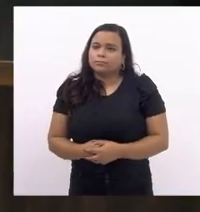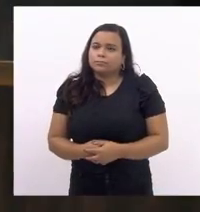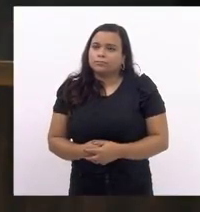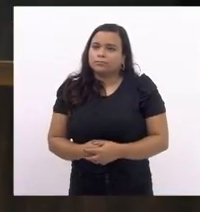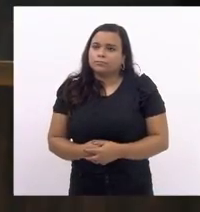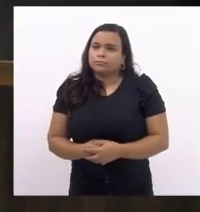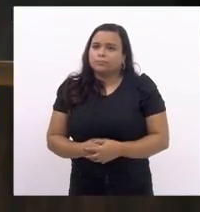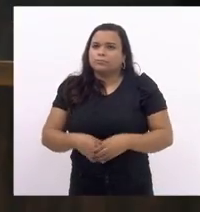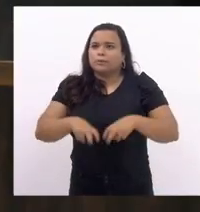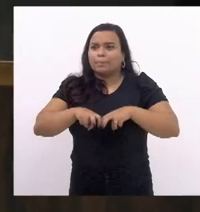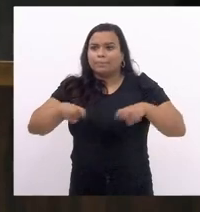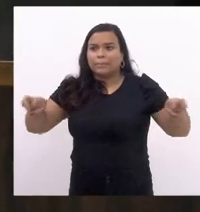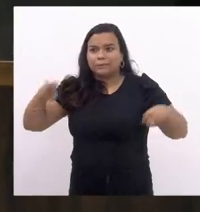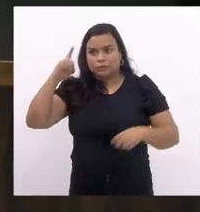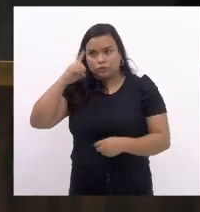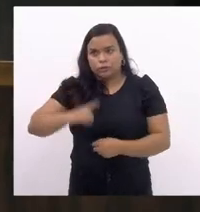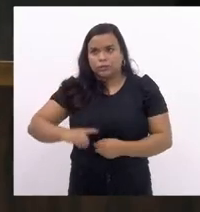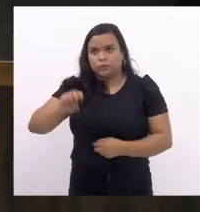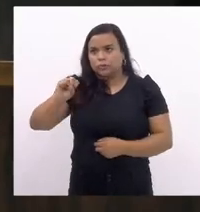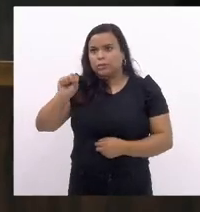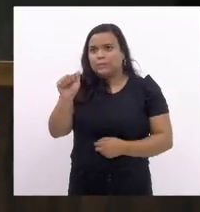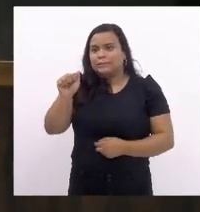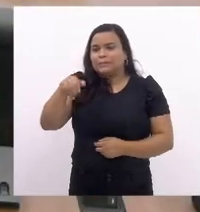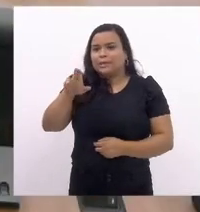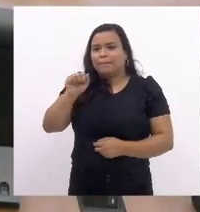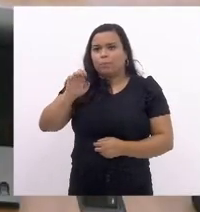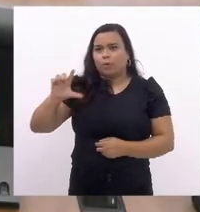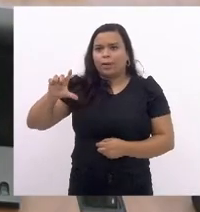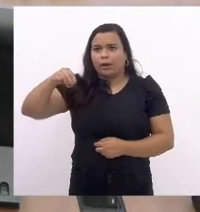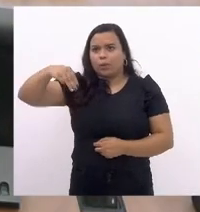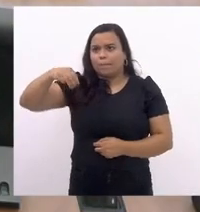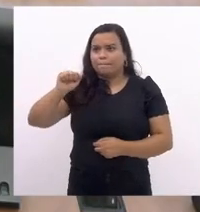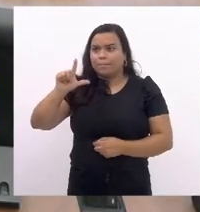Pela mesa diretora, Samuel Malafaia.